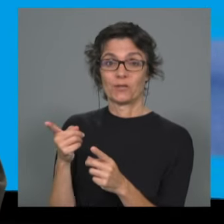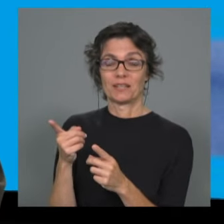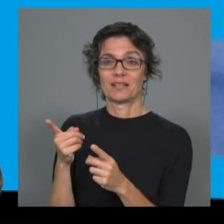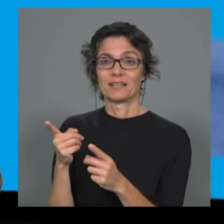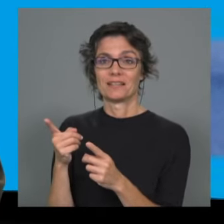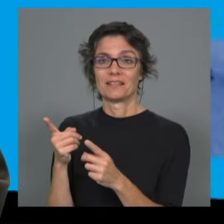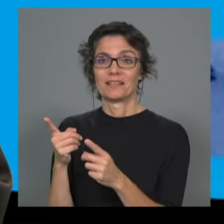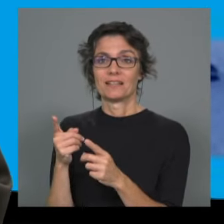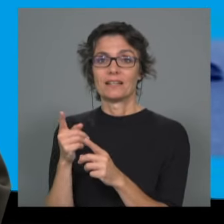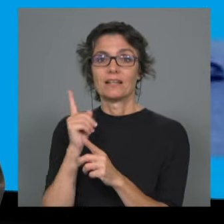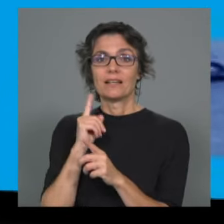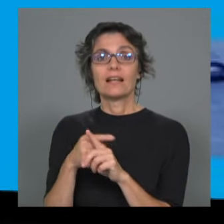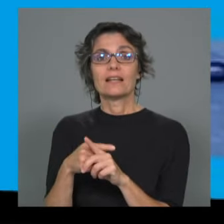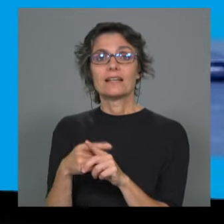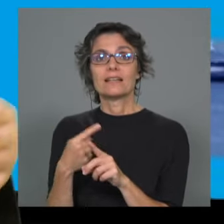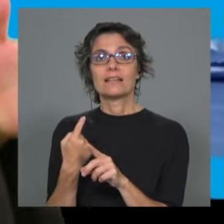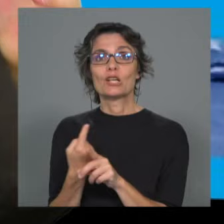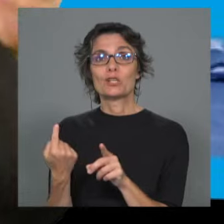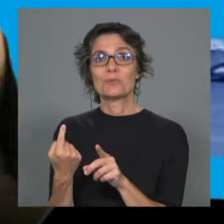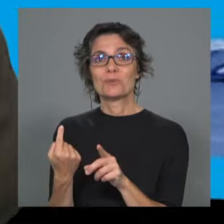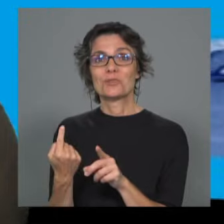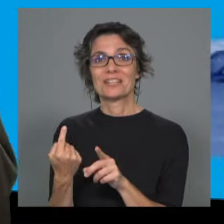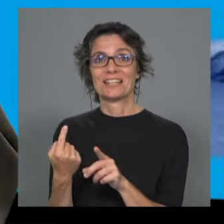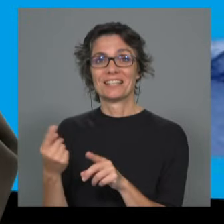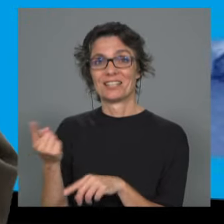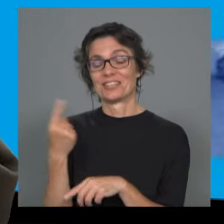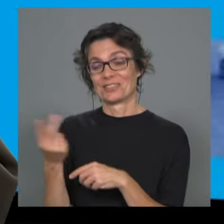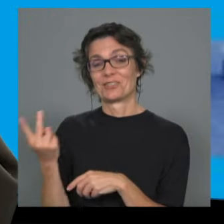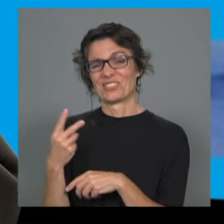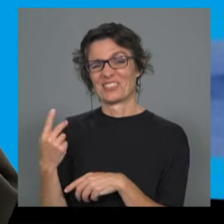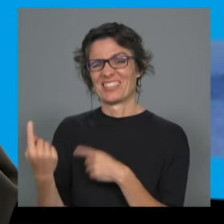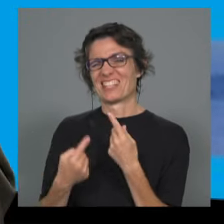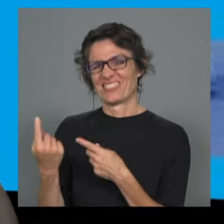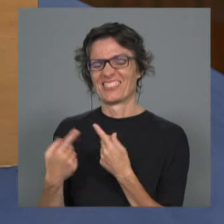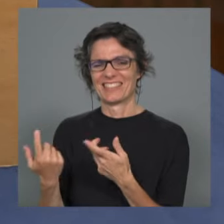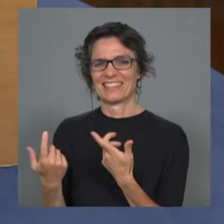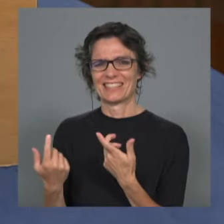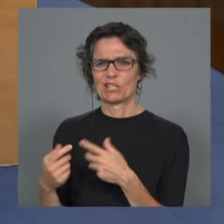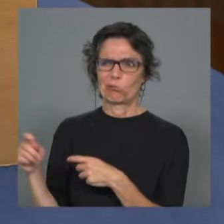interessante que andávamos sempre, não digo à batatada, mas andávamos sempre assim,